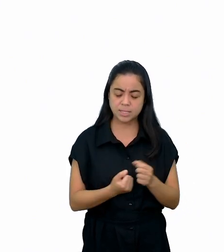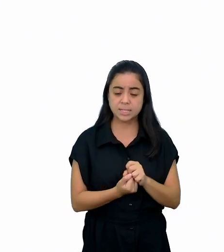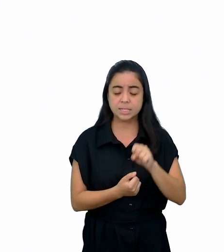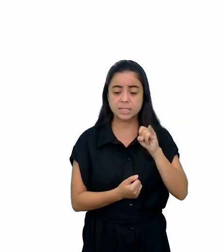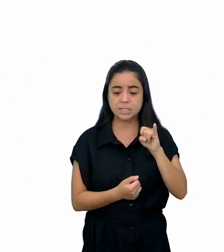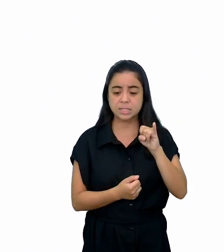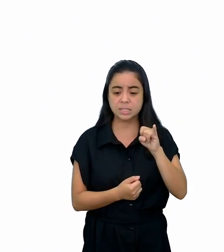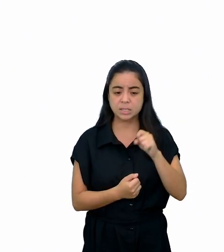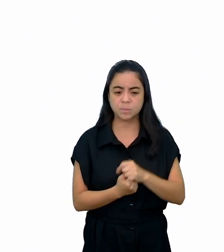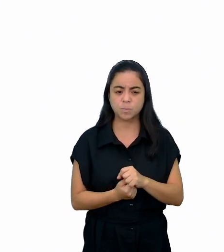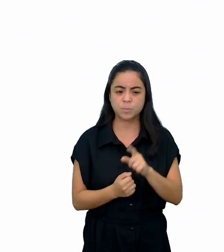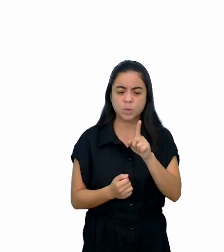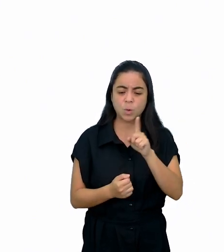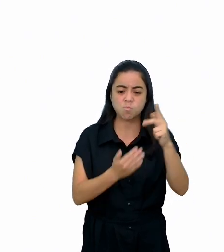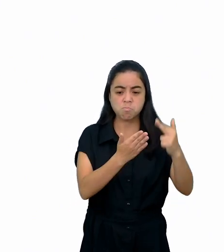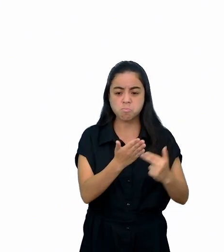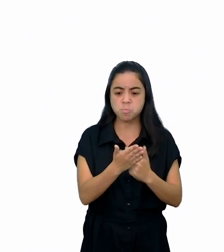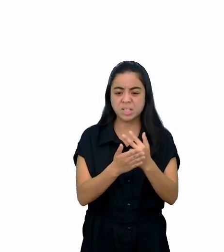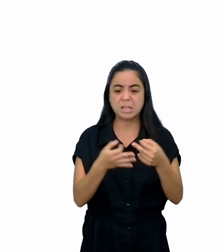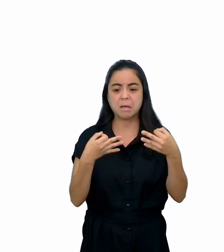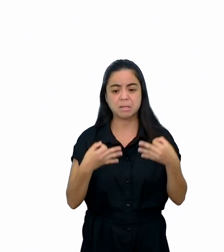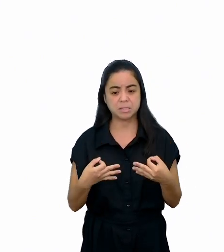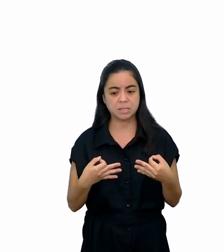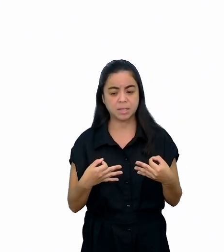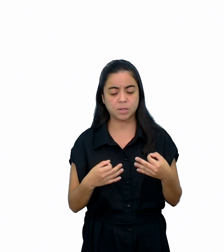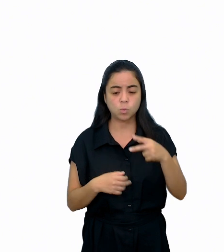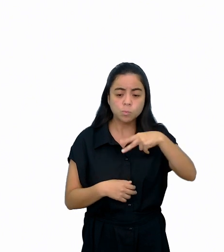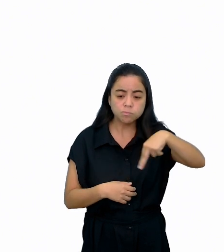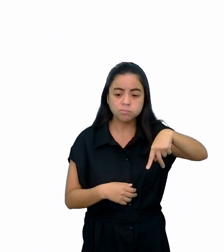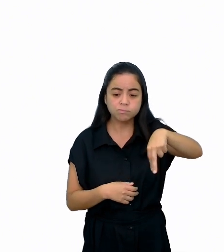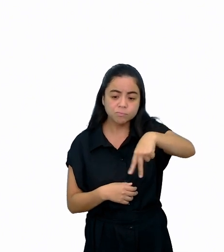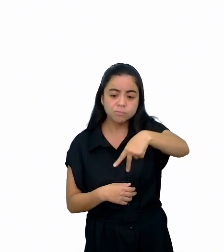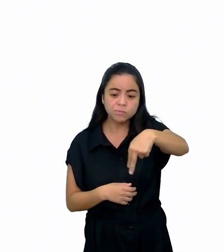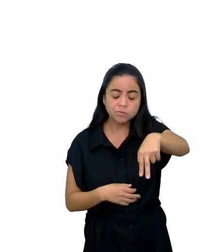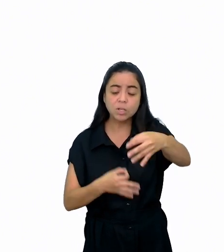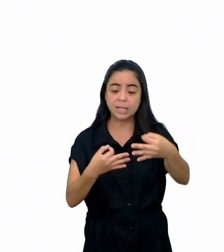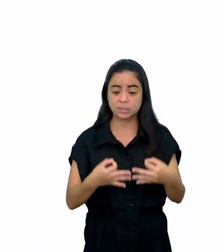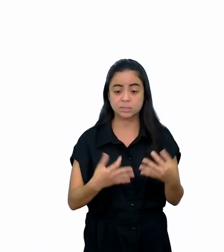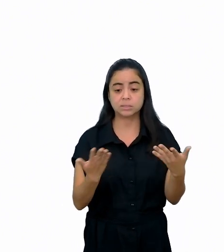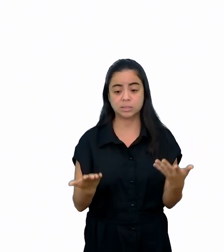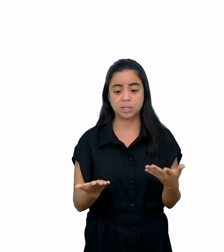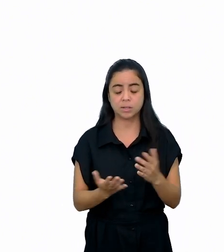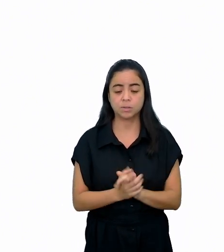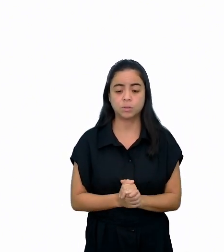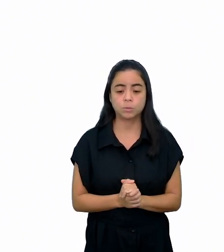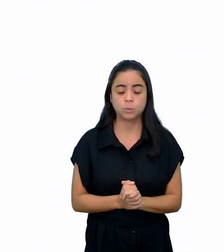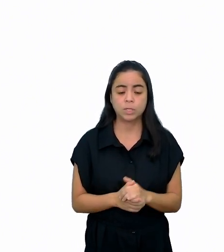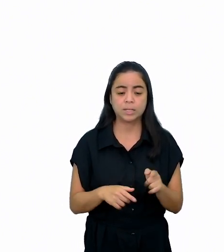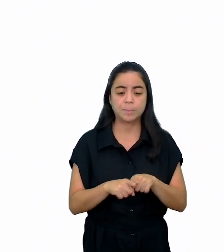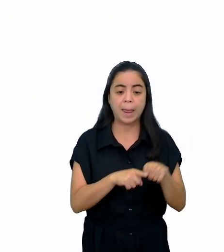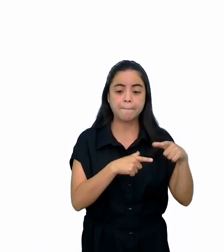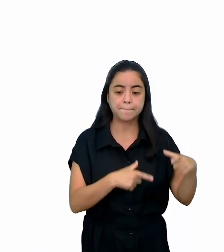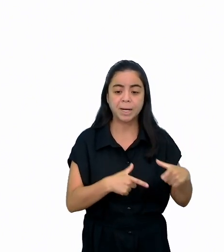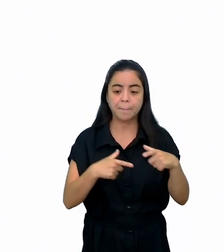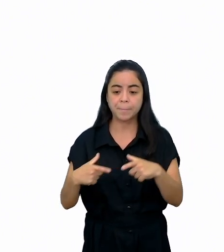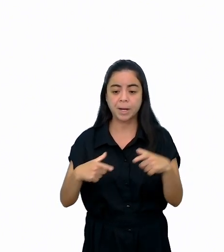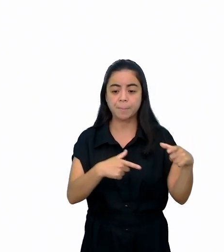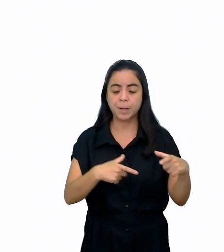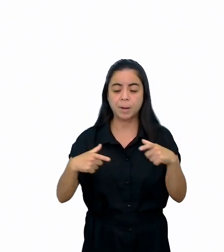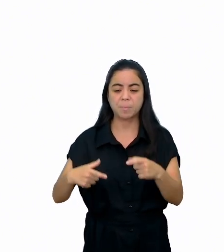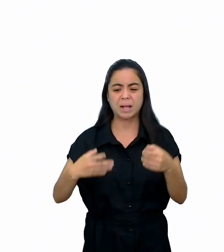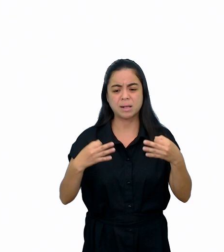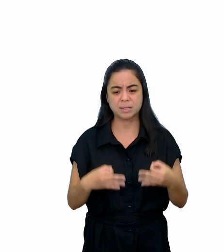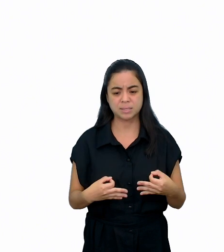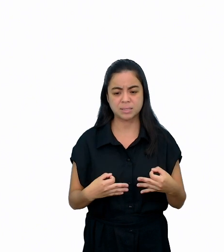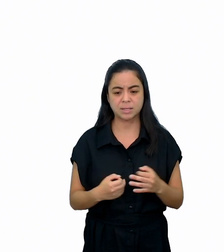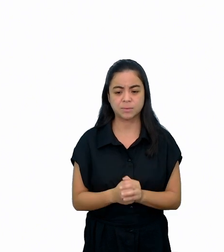sinalizam no croquis o deslocamento que foi feito por Mateus e a sua posição no espaço, né? Nesse